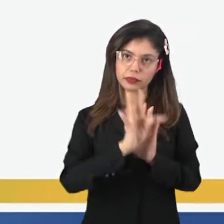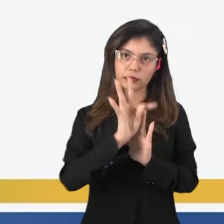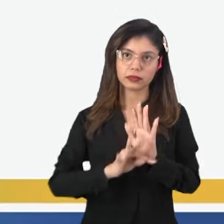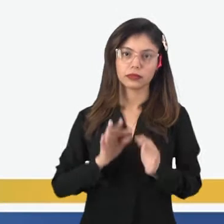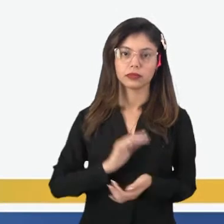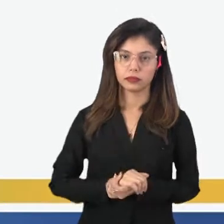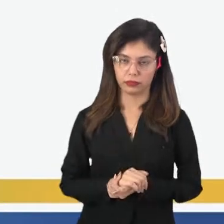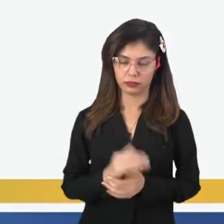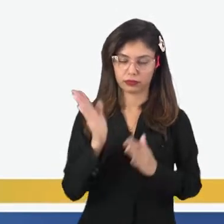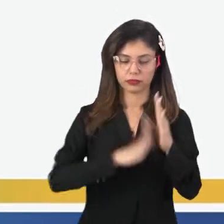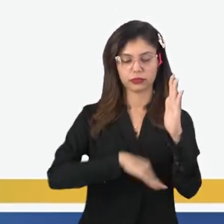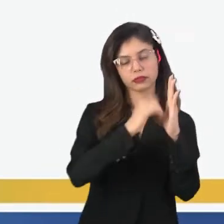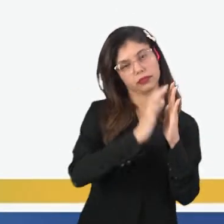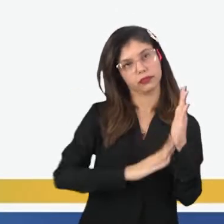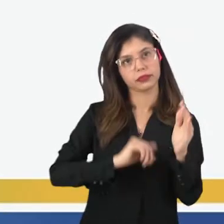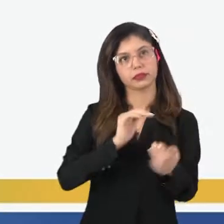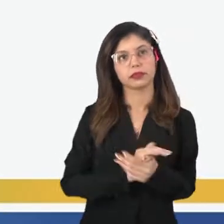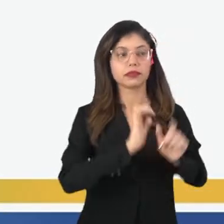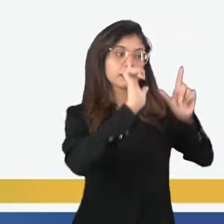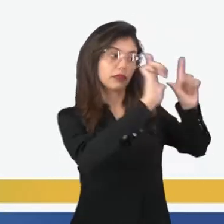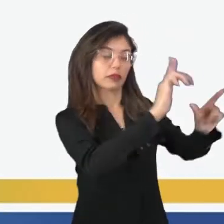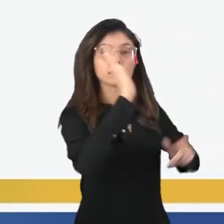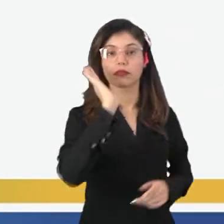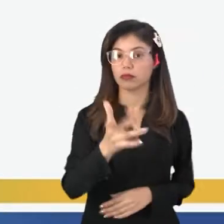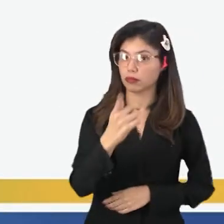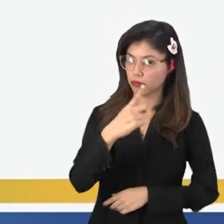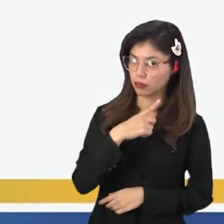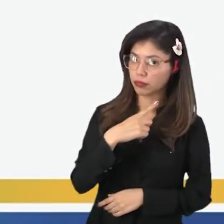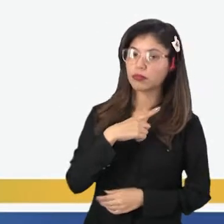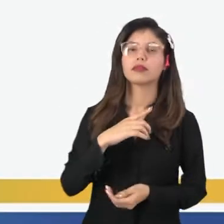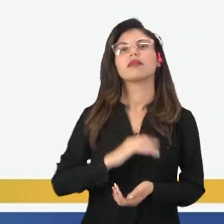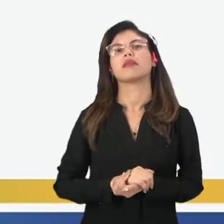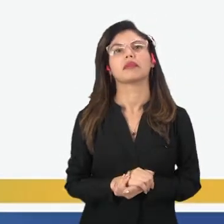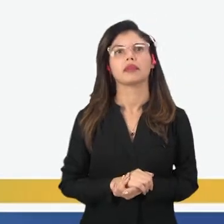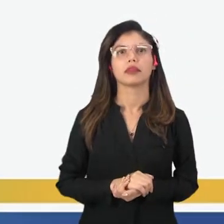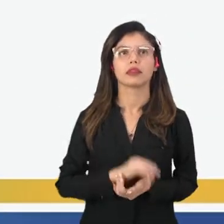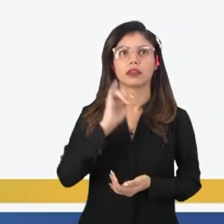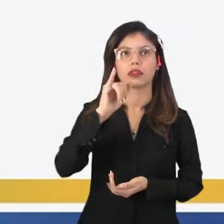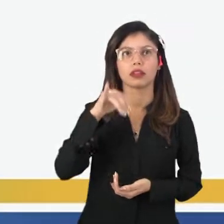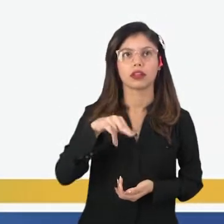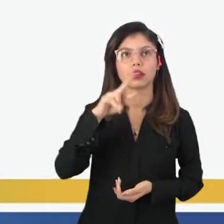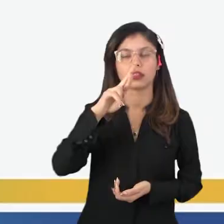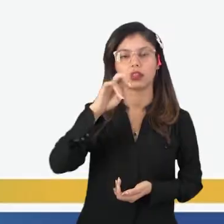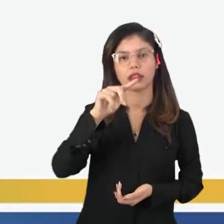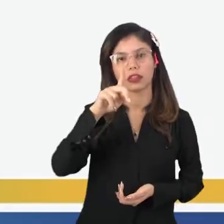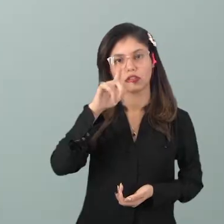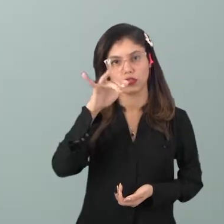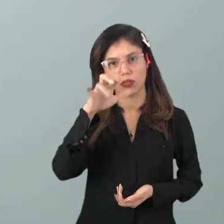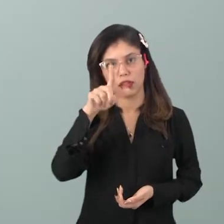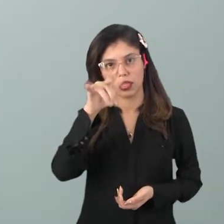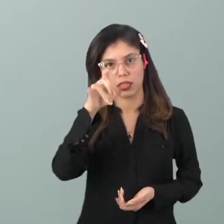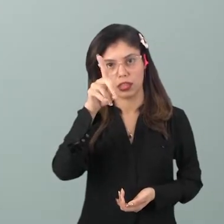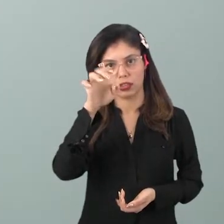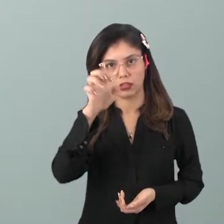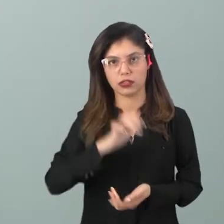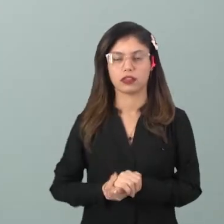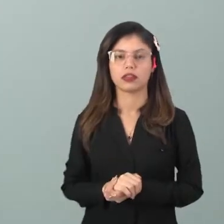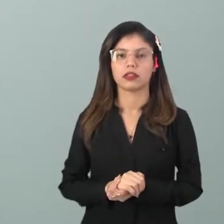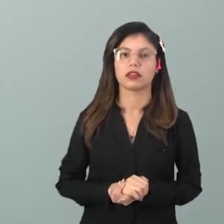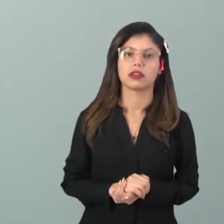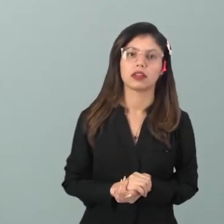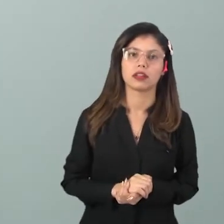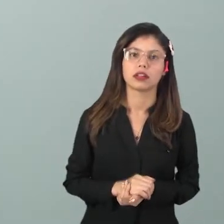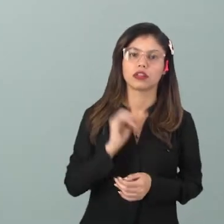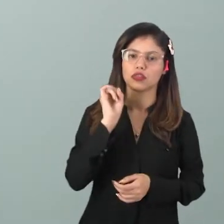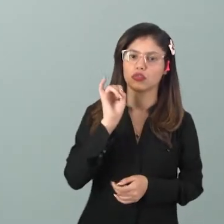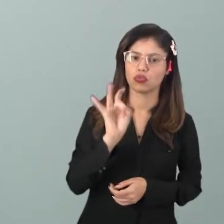texto, com uma pintura, com um quadro já existente. Chamamos isso de intertextualidade. E você só consegue entender